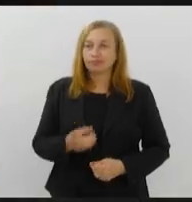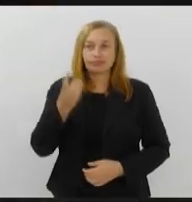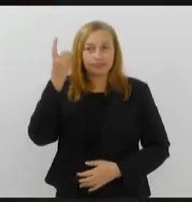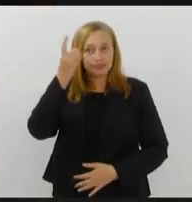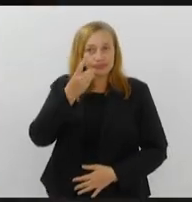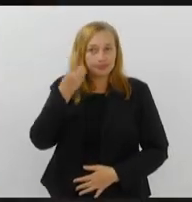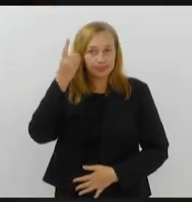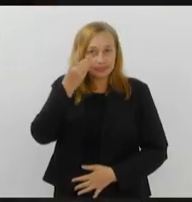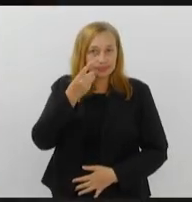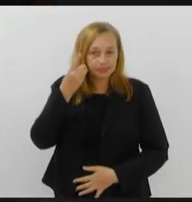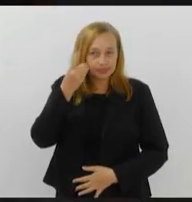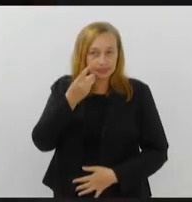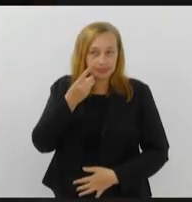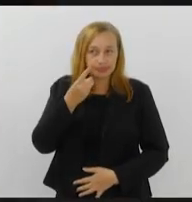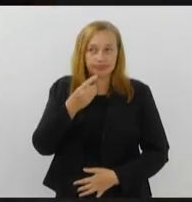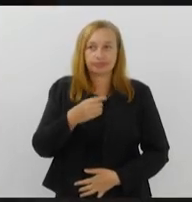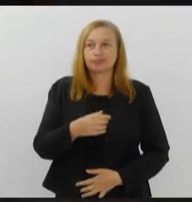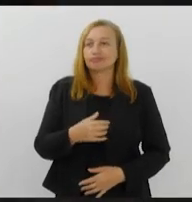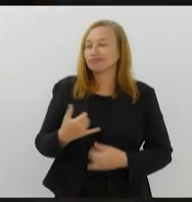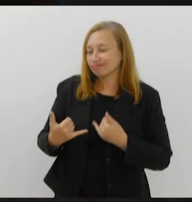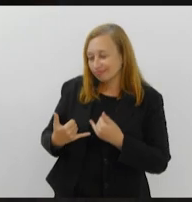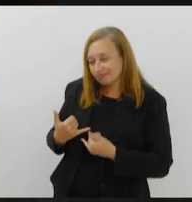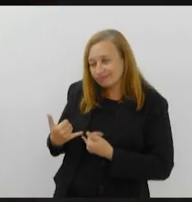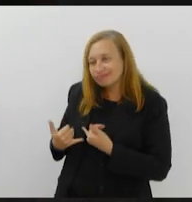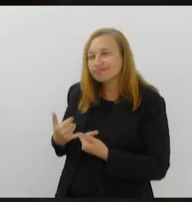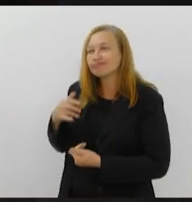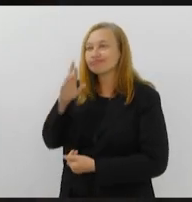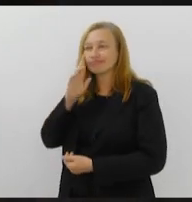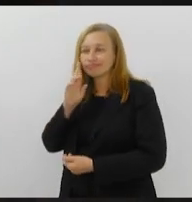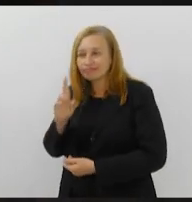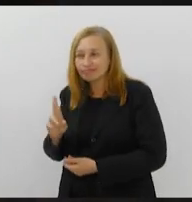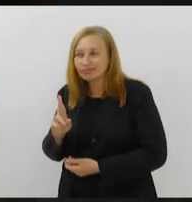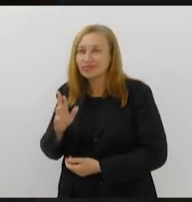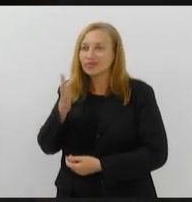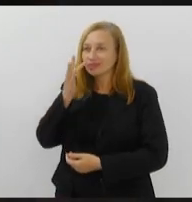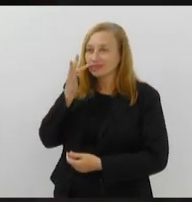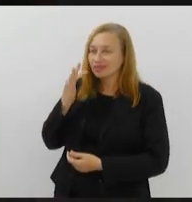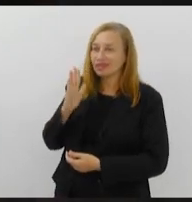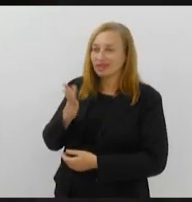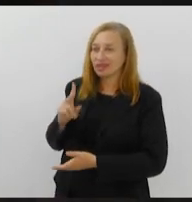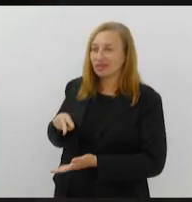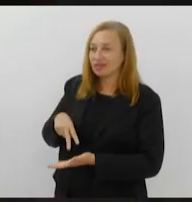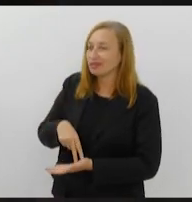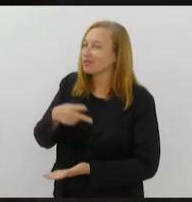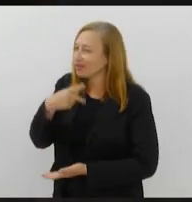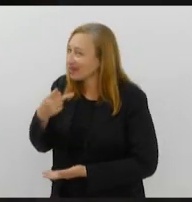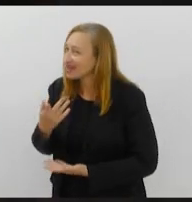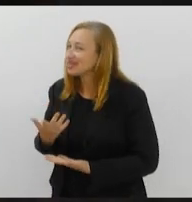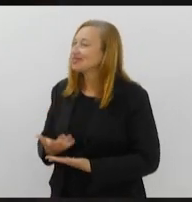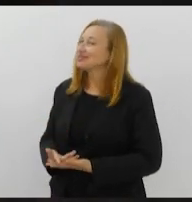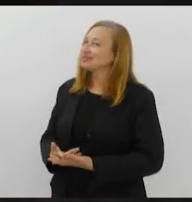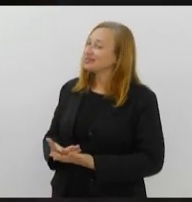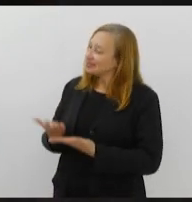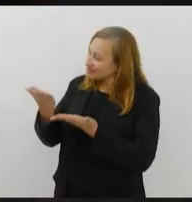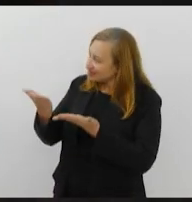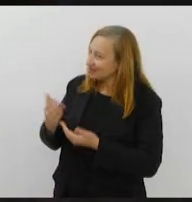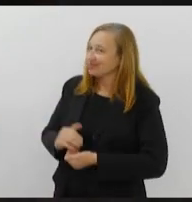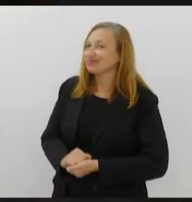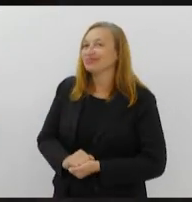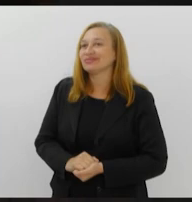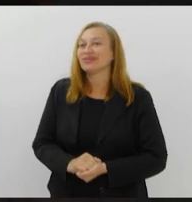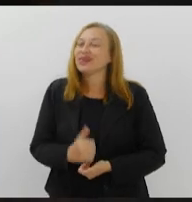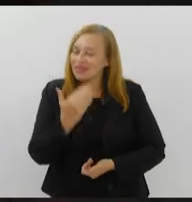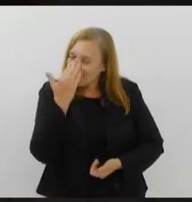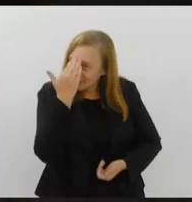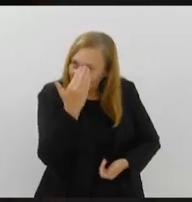Deputado, eu brinquei com Vossa Excelência, porque o Flávio Serafim já estava ali em pé para falar. Claro, claro. Por gentileza.